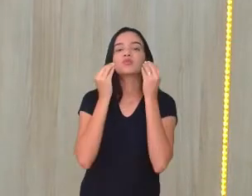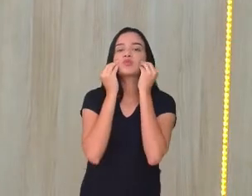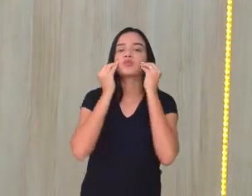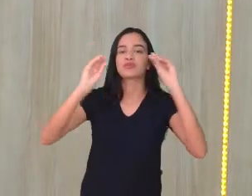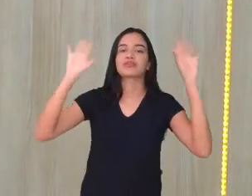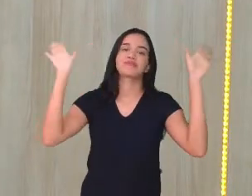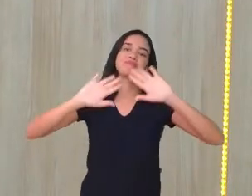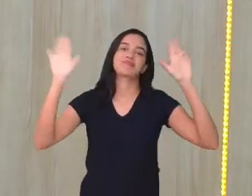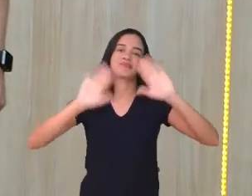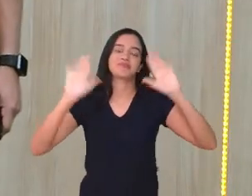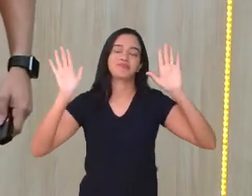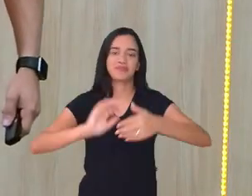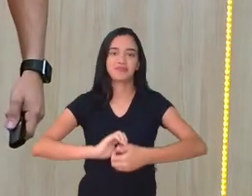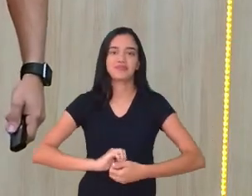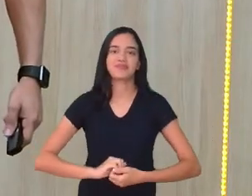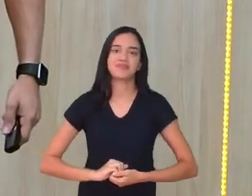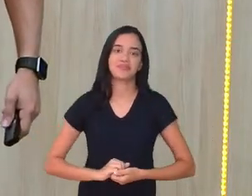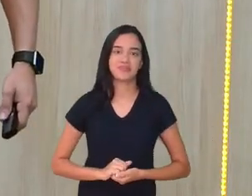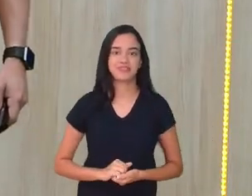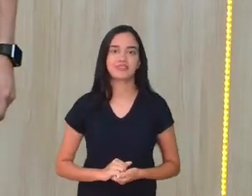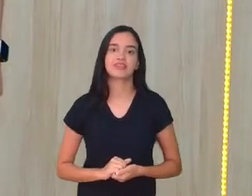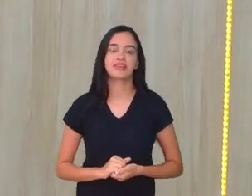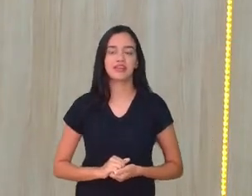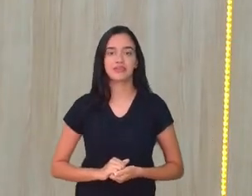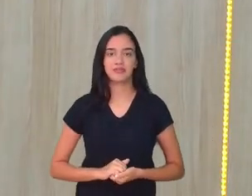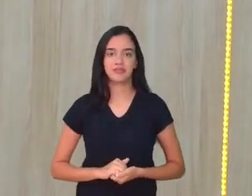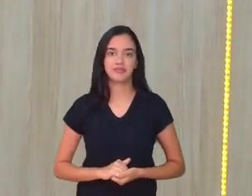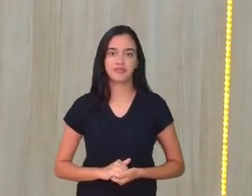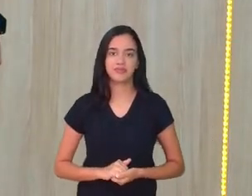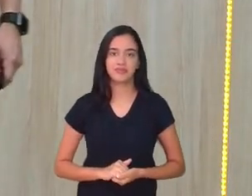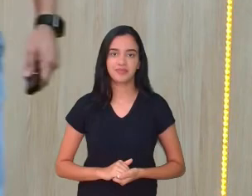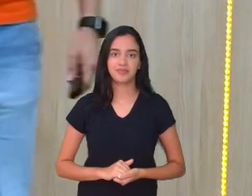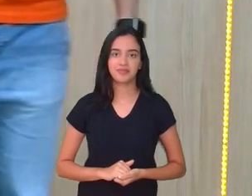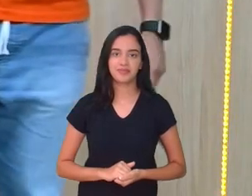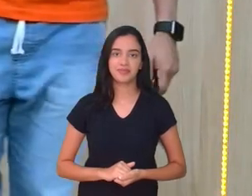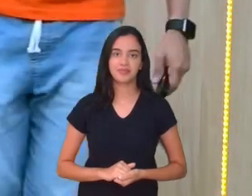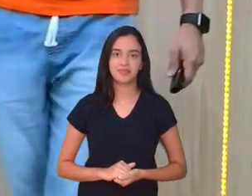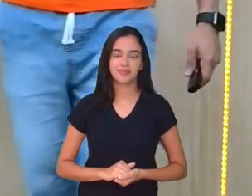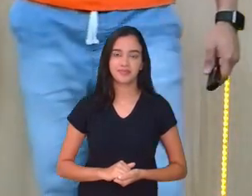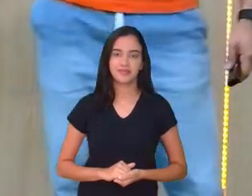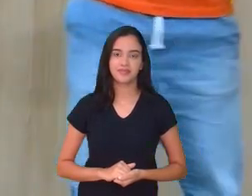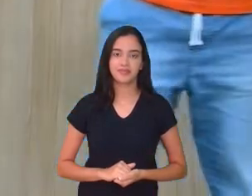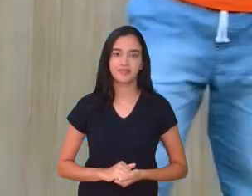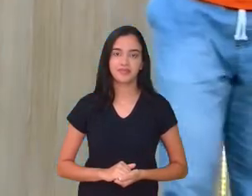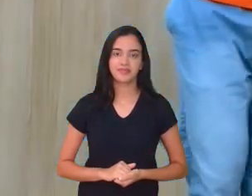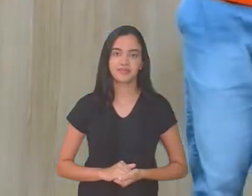Cheiro no coração, fiquem com Deus e até a próxima aula. Tchau.